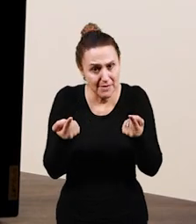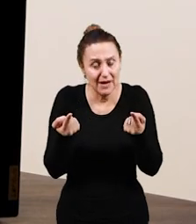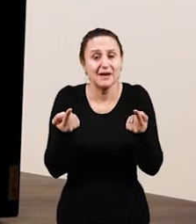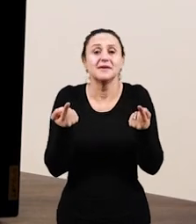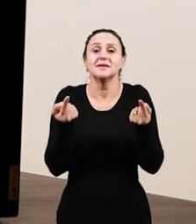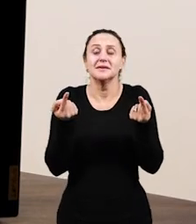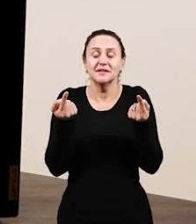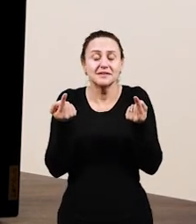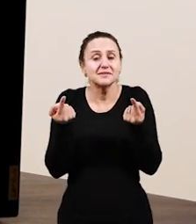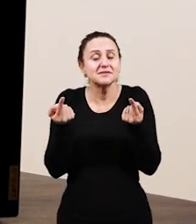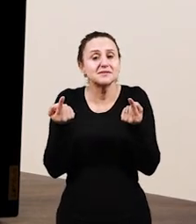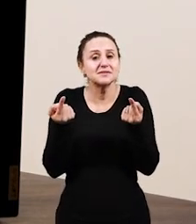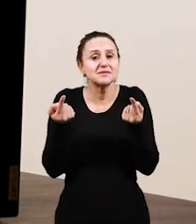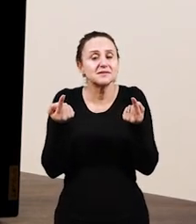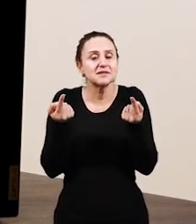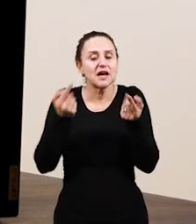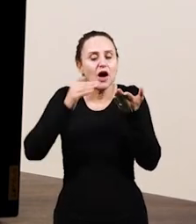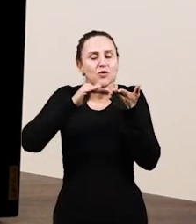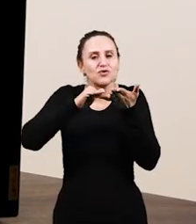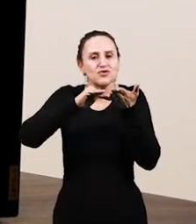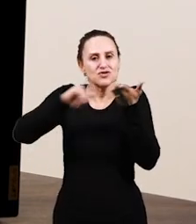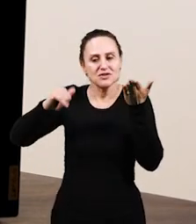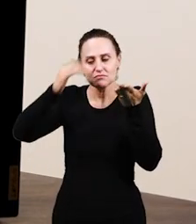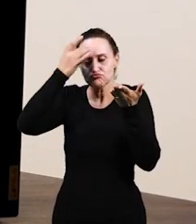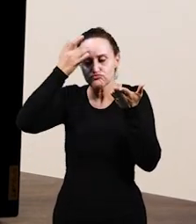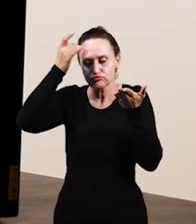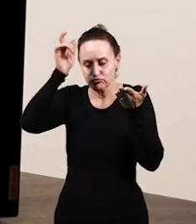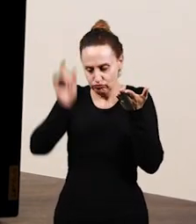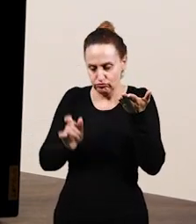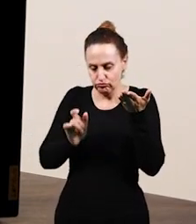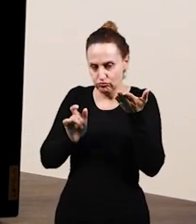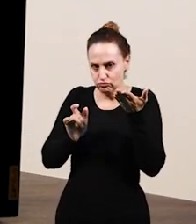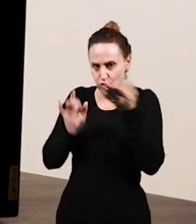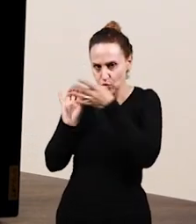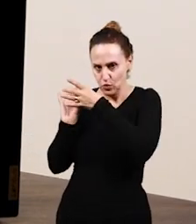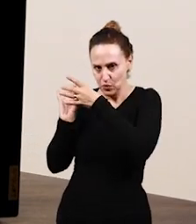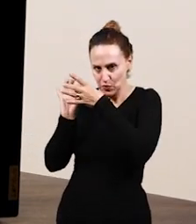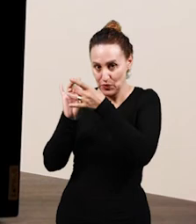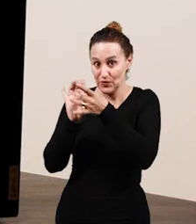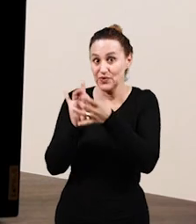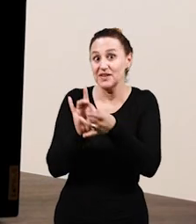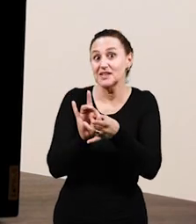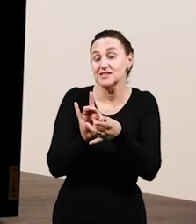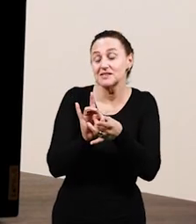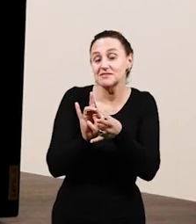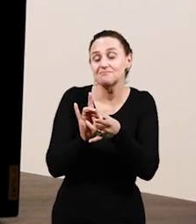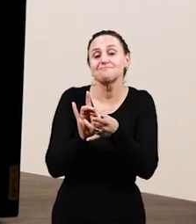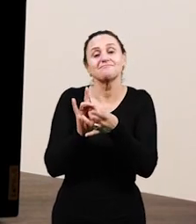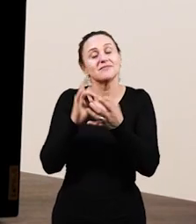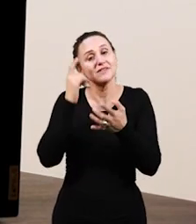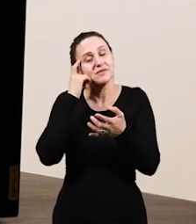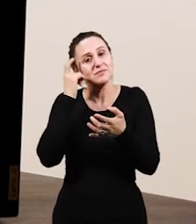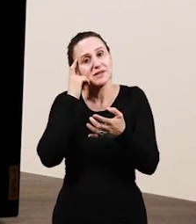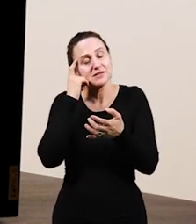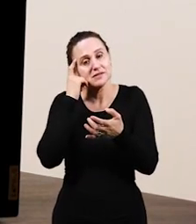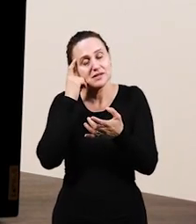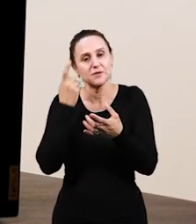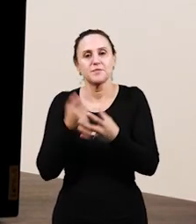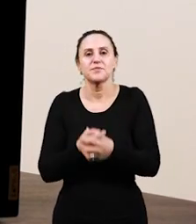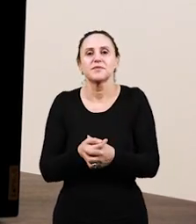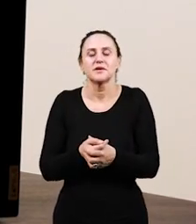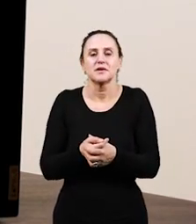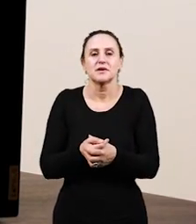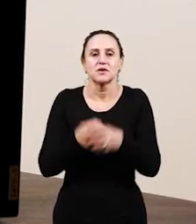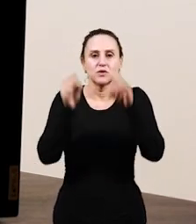claro né que ao excluir o sujeito EA situações querem te fala então ele vai pensar nessa